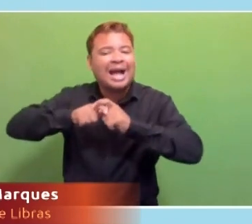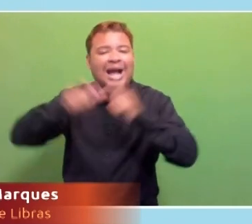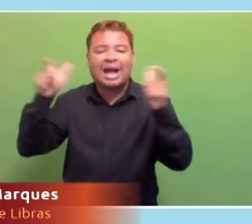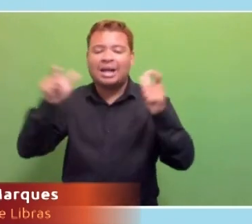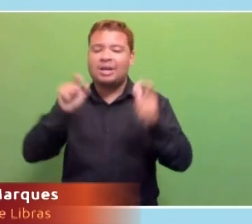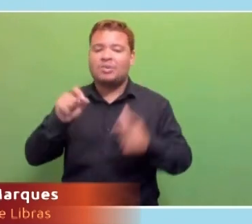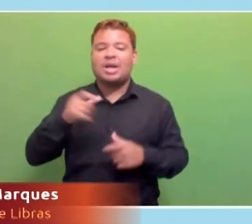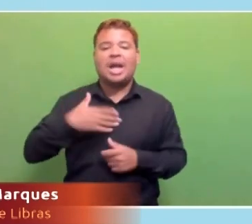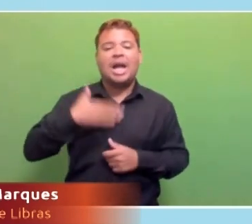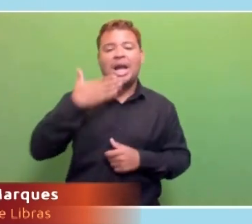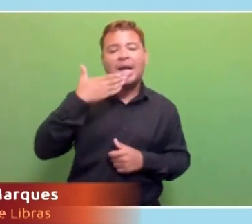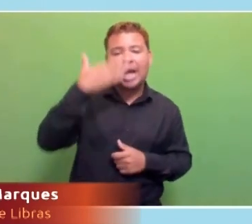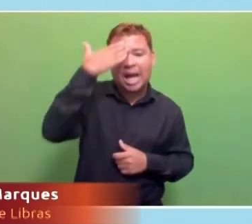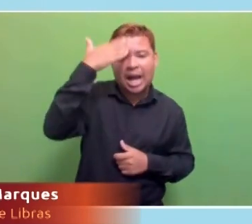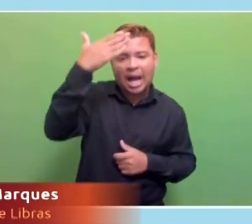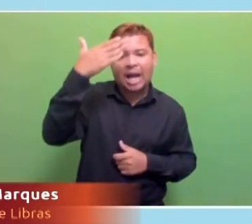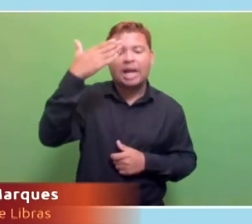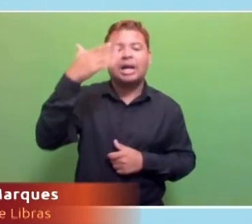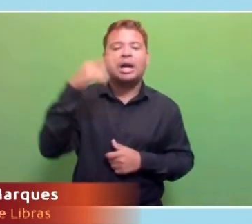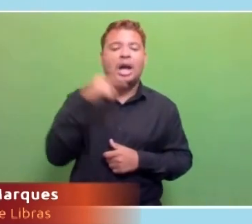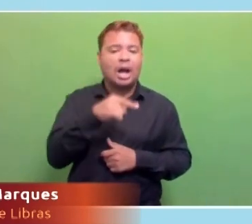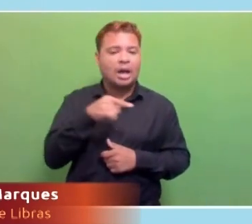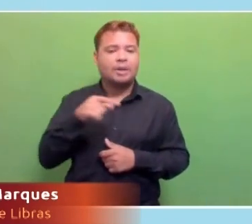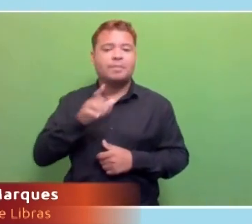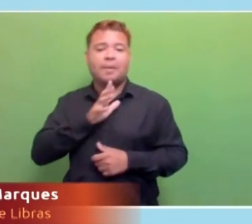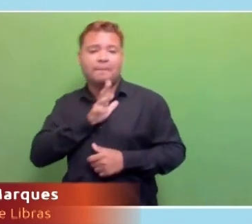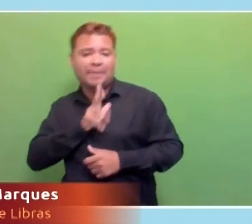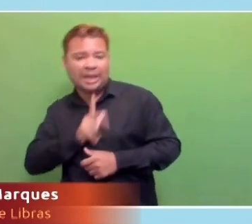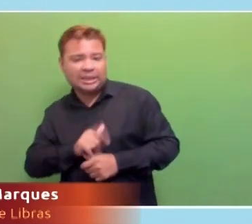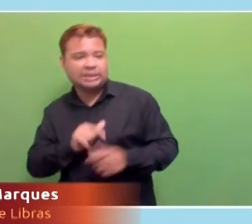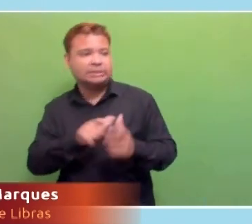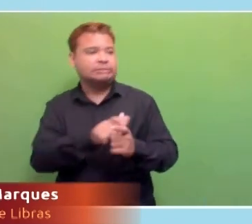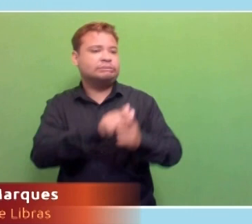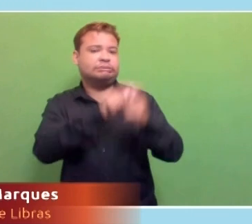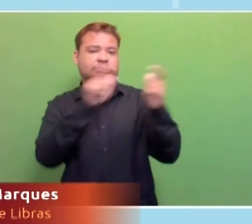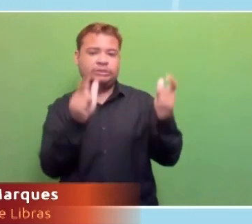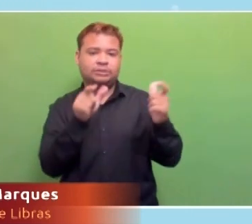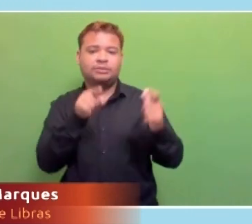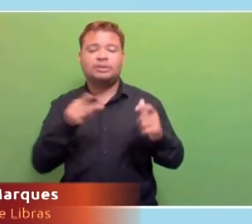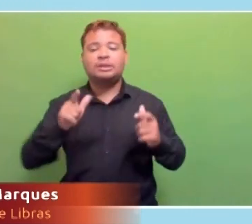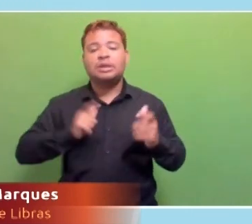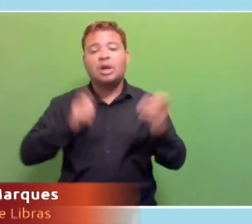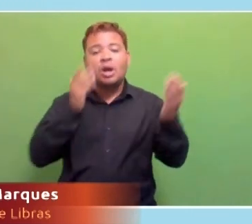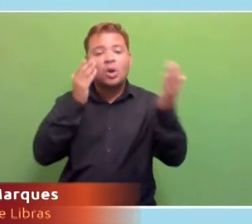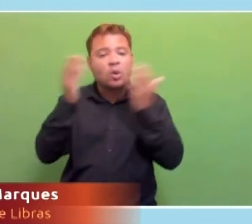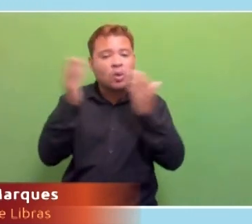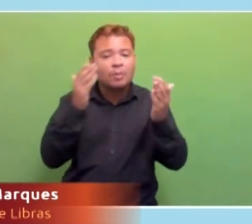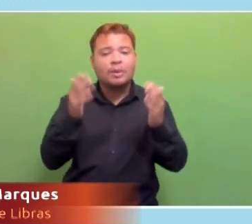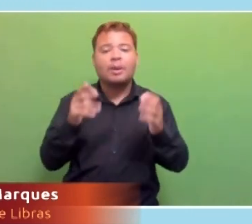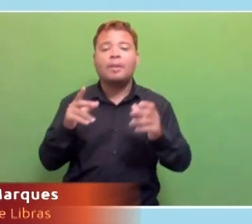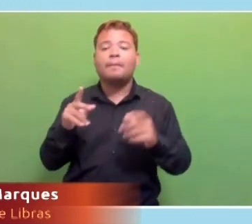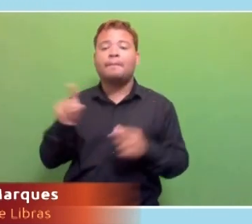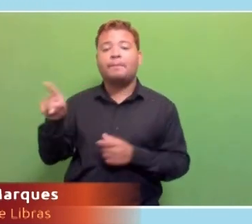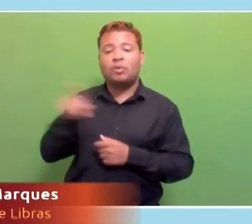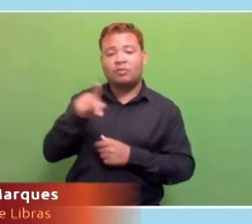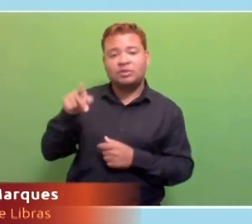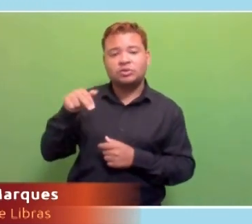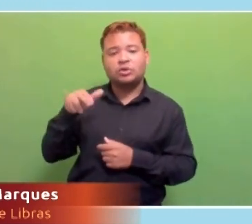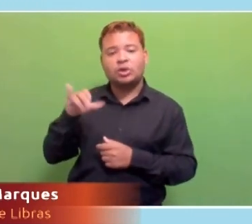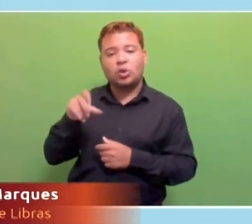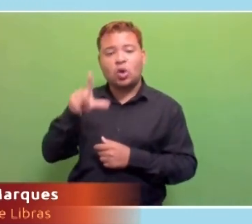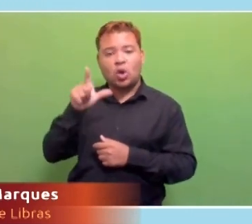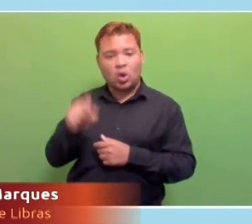árabe-palestina, né, naquelas que são os grandes números. Então, a comparação que o professor Nicola recentemente fez também na TV UFG